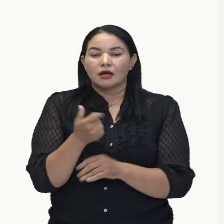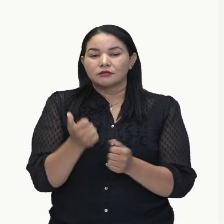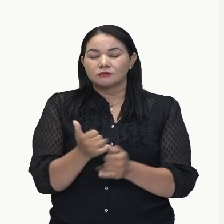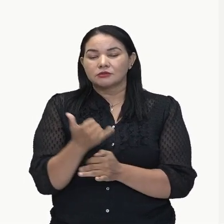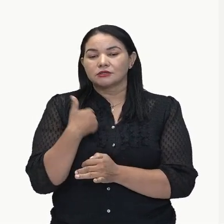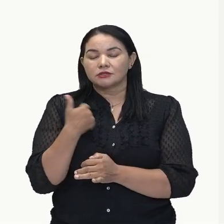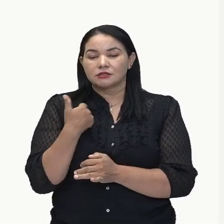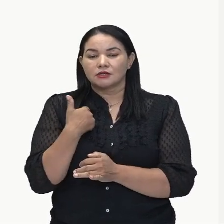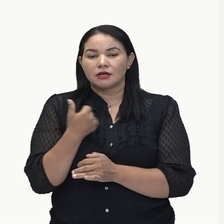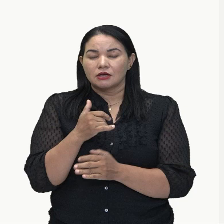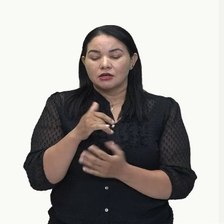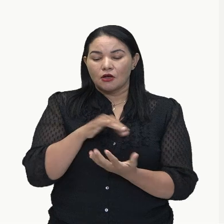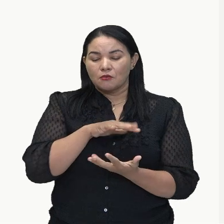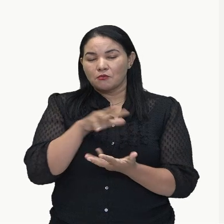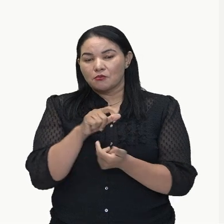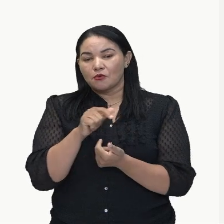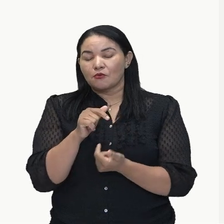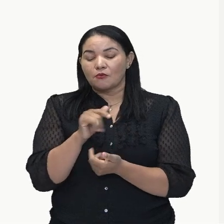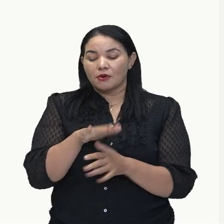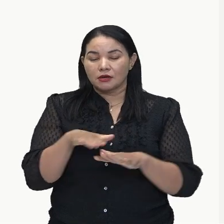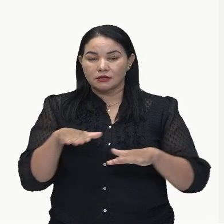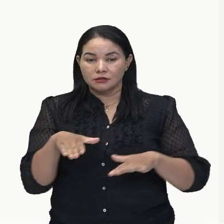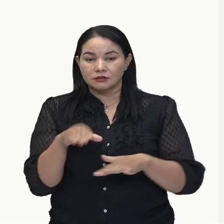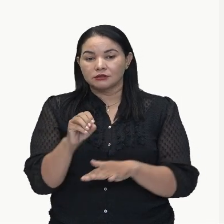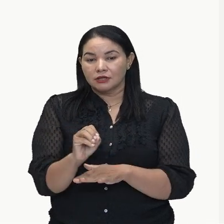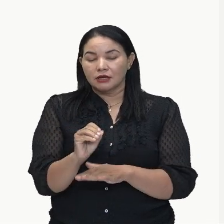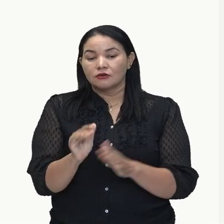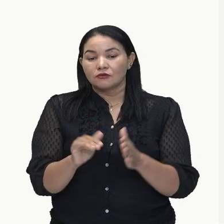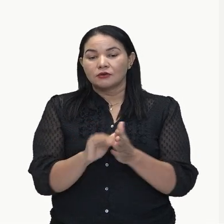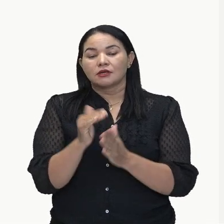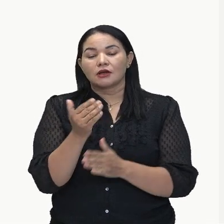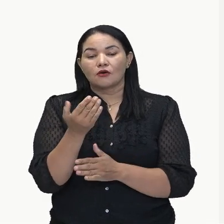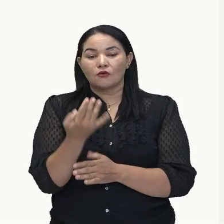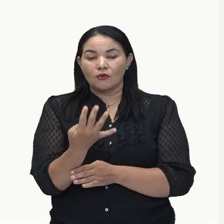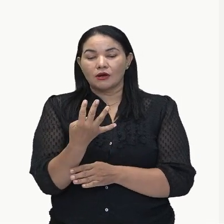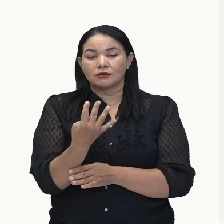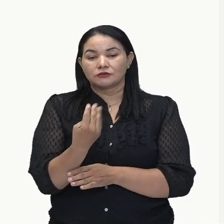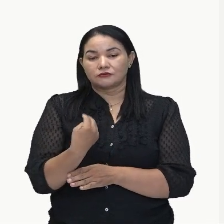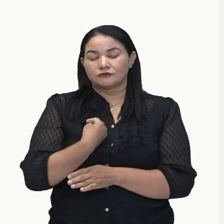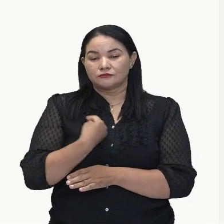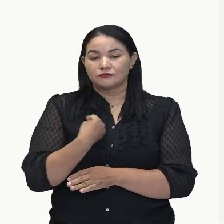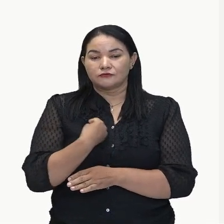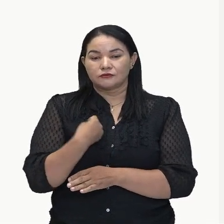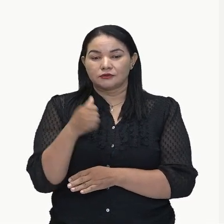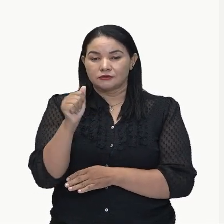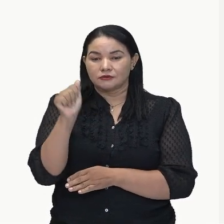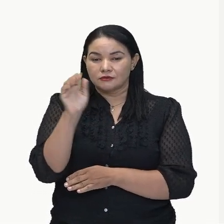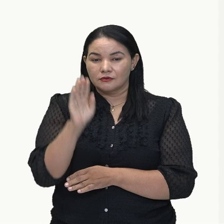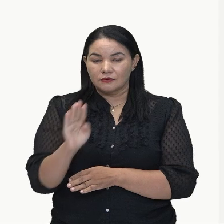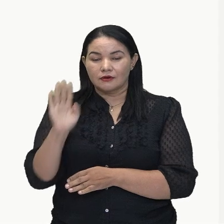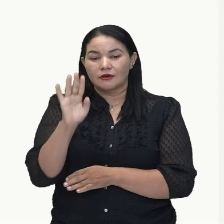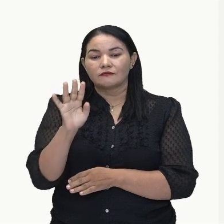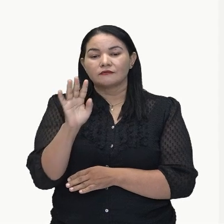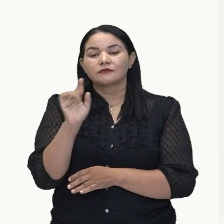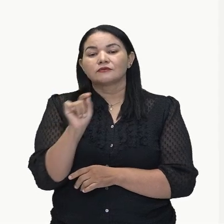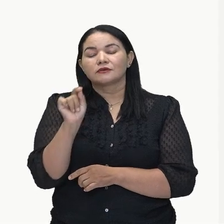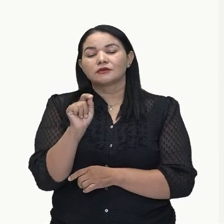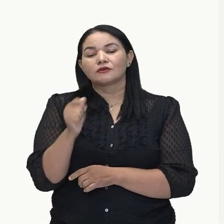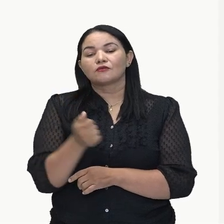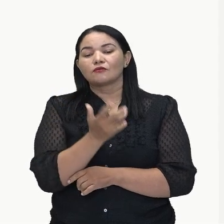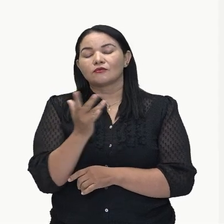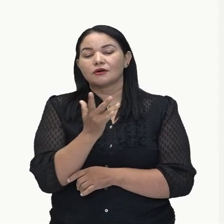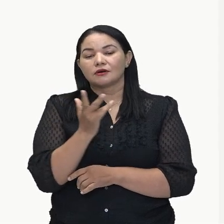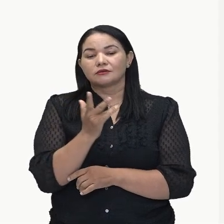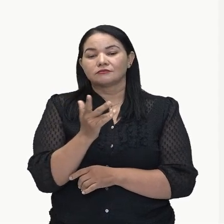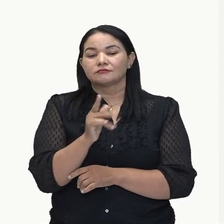entre 0 a 4 anos, vão morar na África, que vai ser a quantidade de crianças em